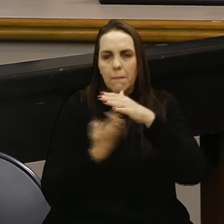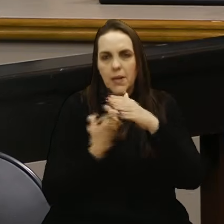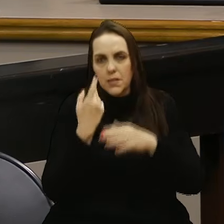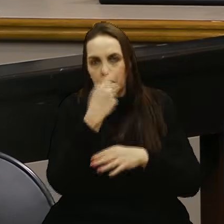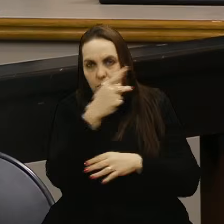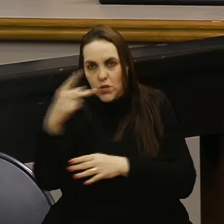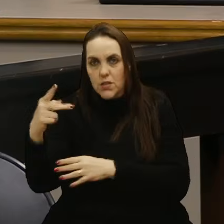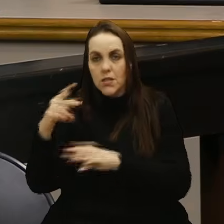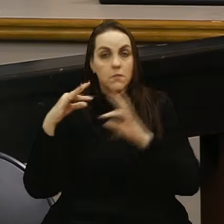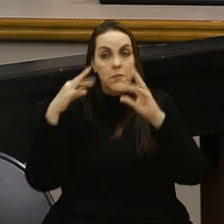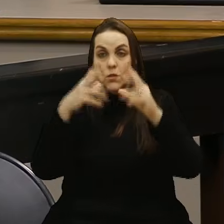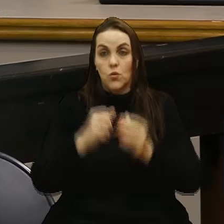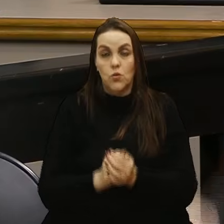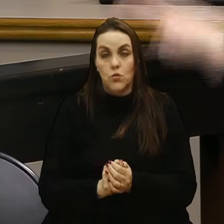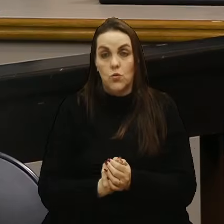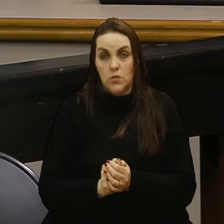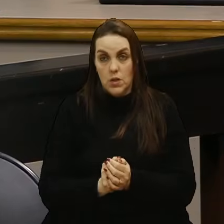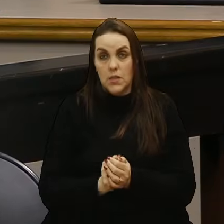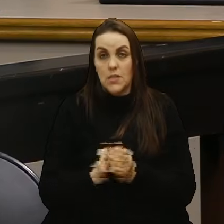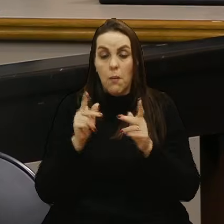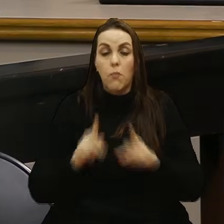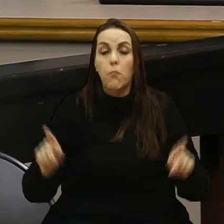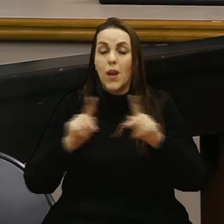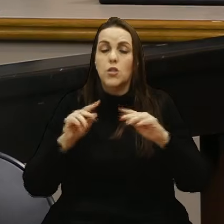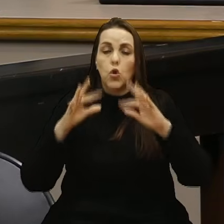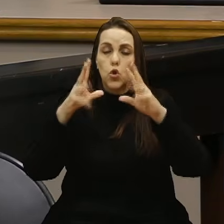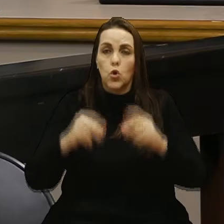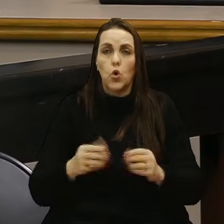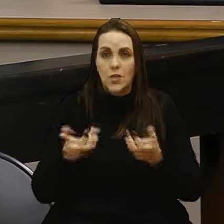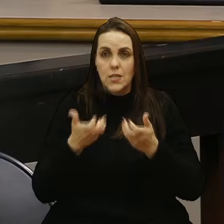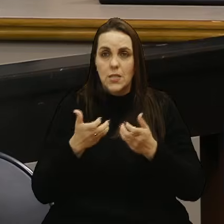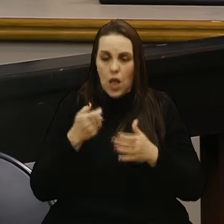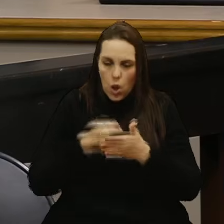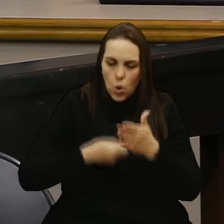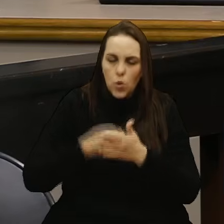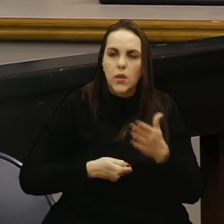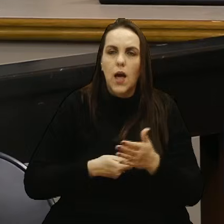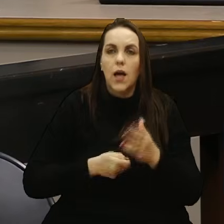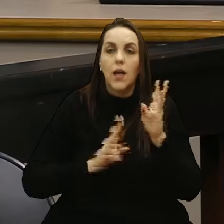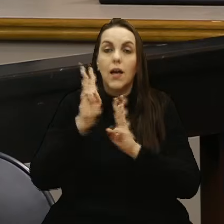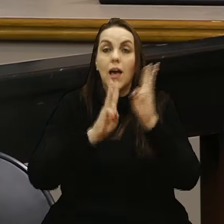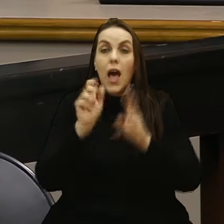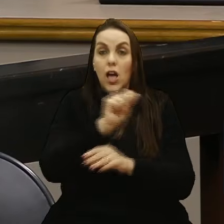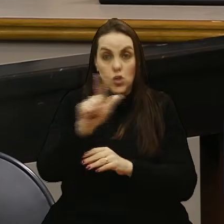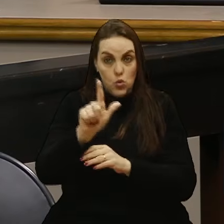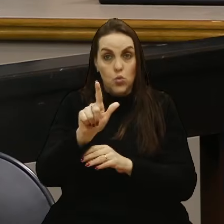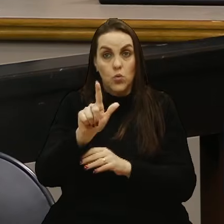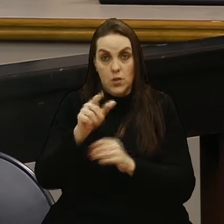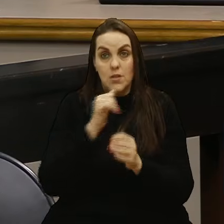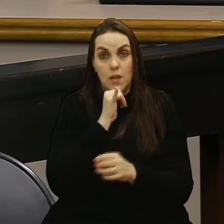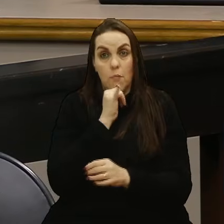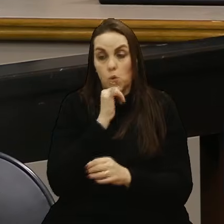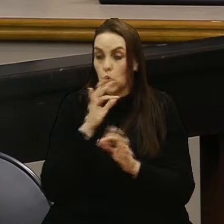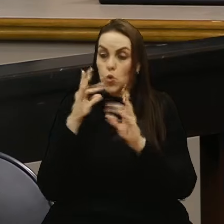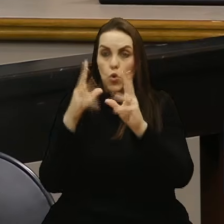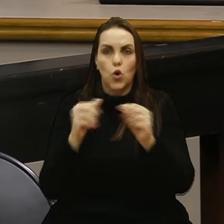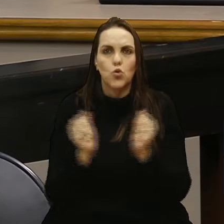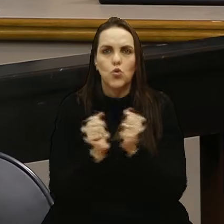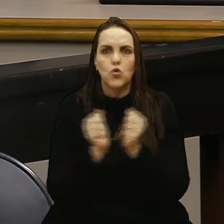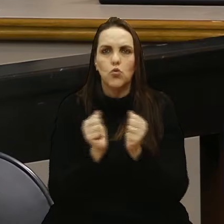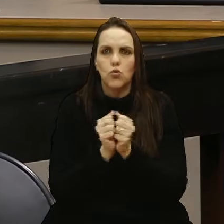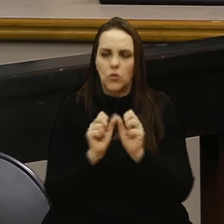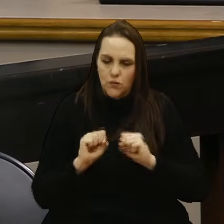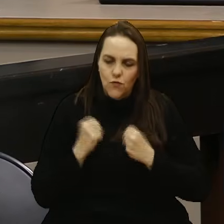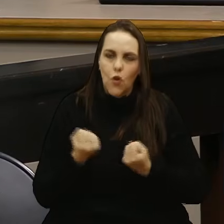opinião pública, né, comprar a briga. Por exemplo, táxi lotação. A opinião pública comprou a briga do táxi lotação, eles não excluíram.